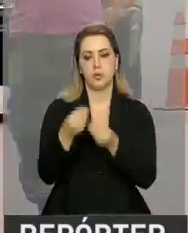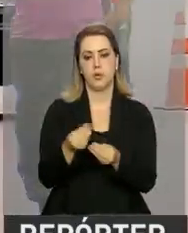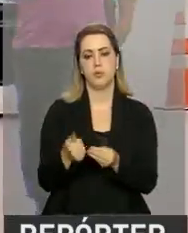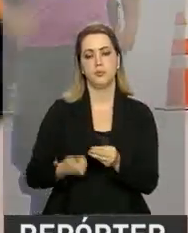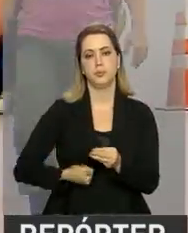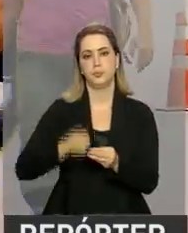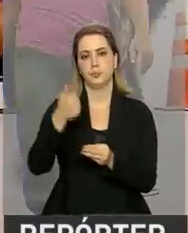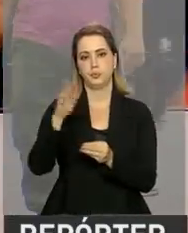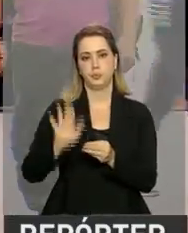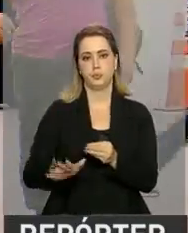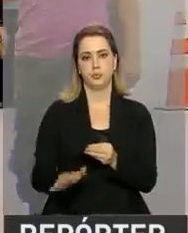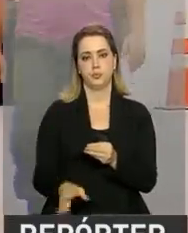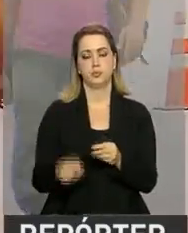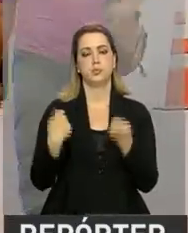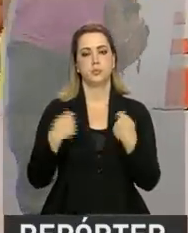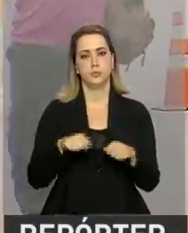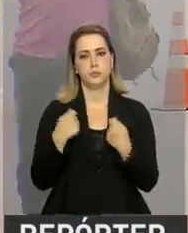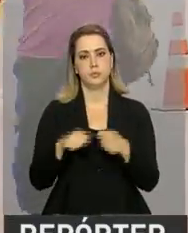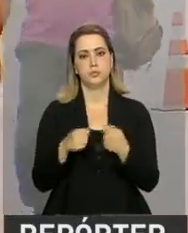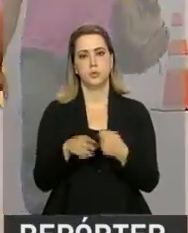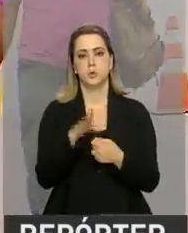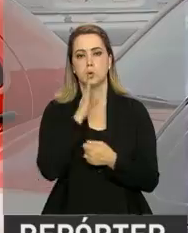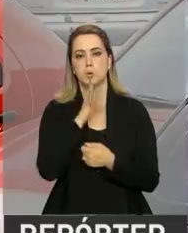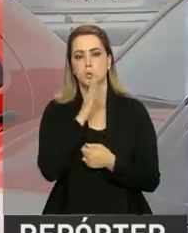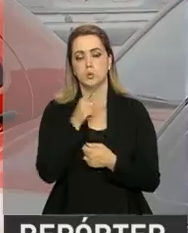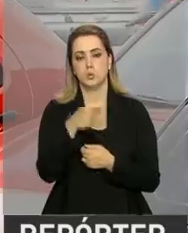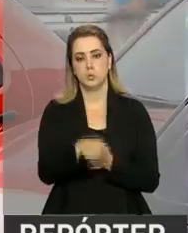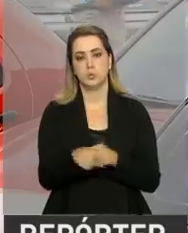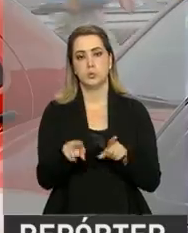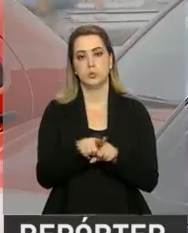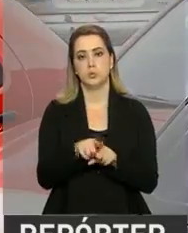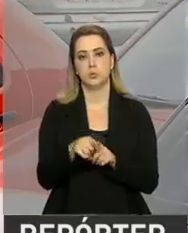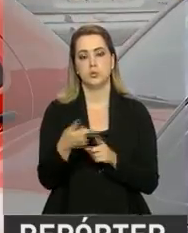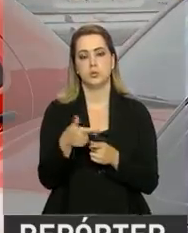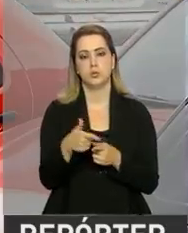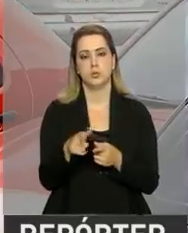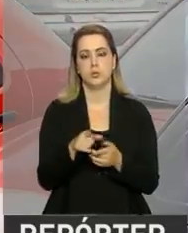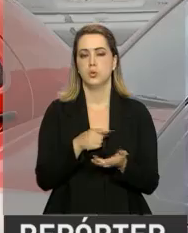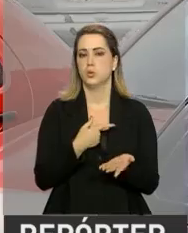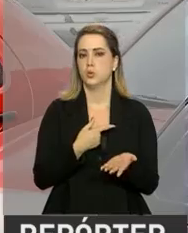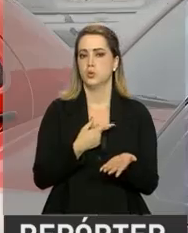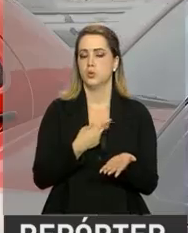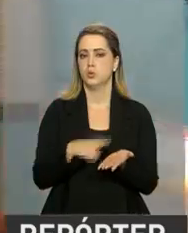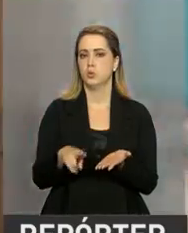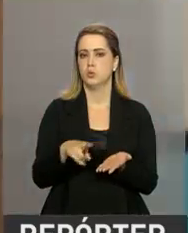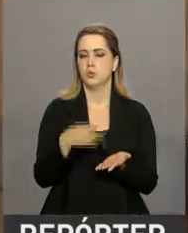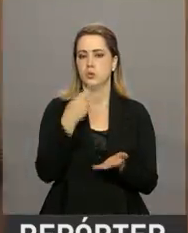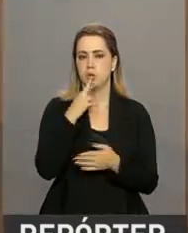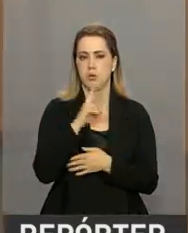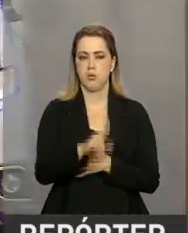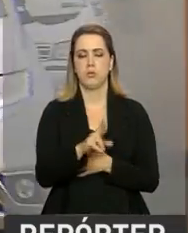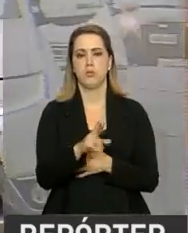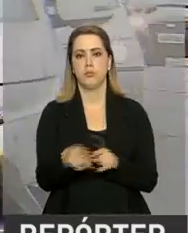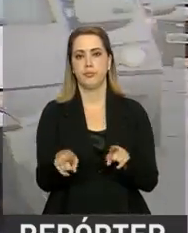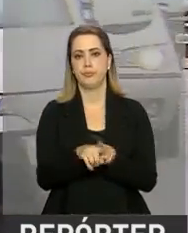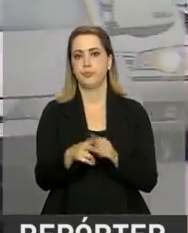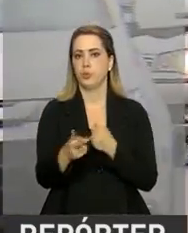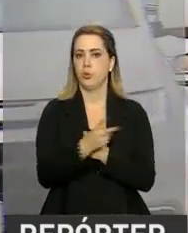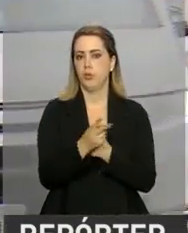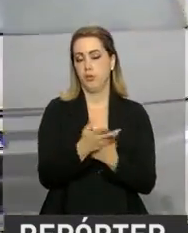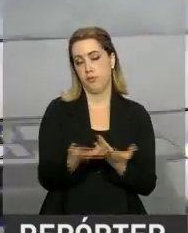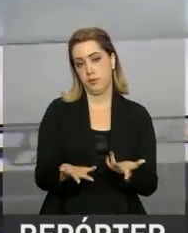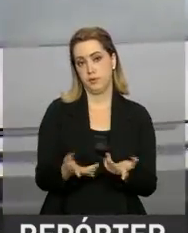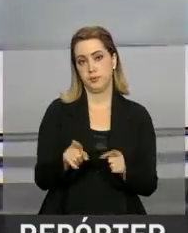desconto o motorista precisa reconhecer a infração sem apresentar recurso ou defesa prévia o maior